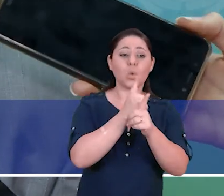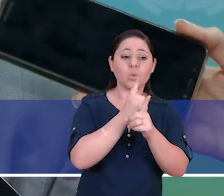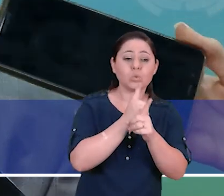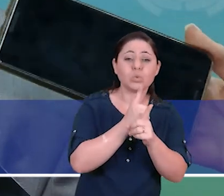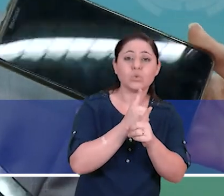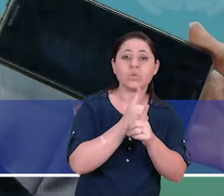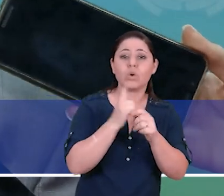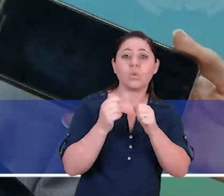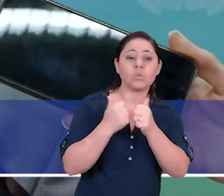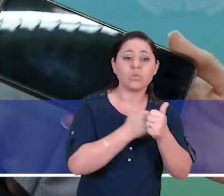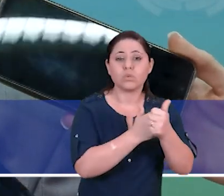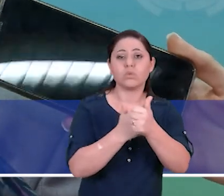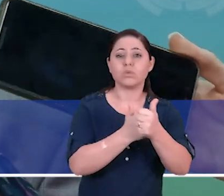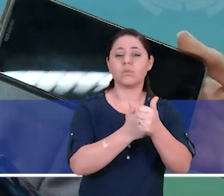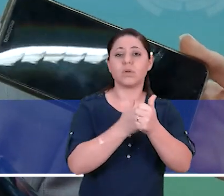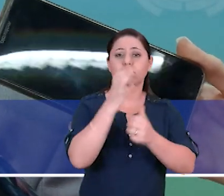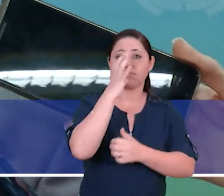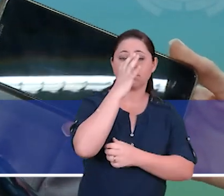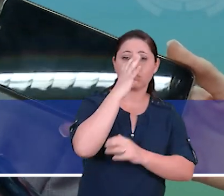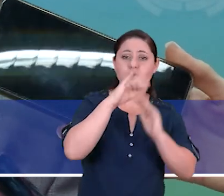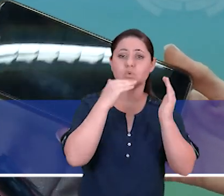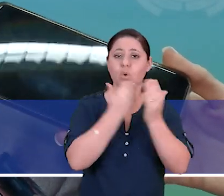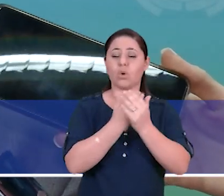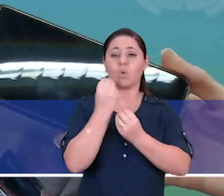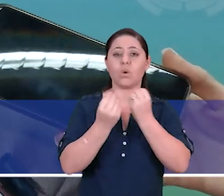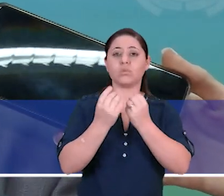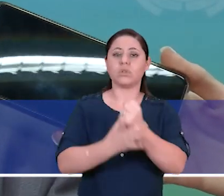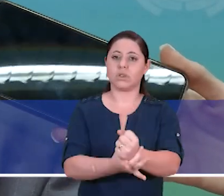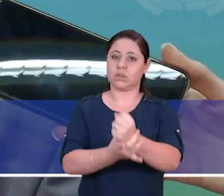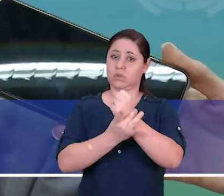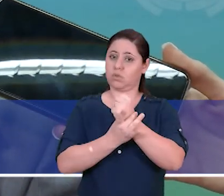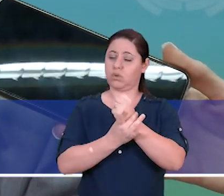o acompanhamento dessa escola do ponto de vista de